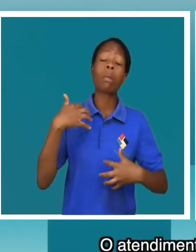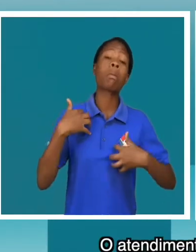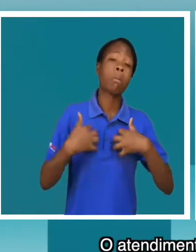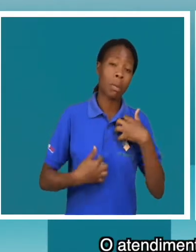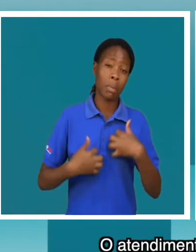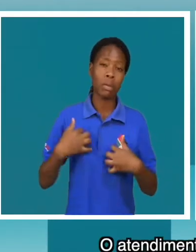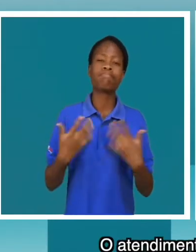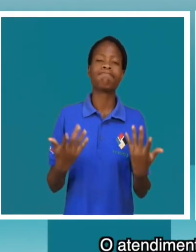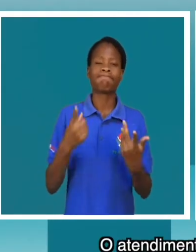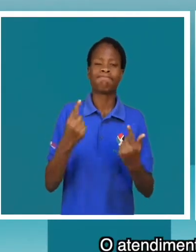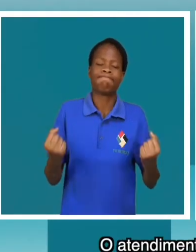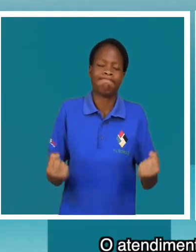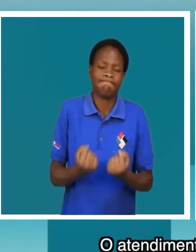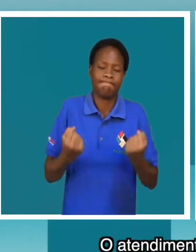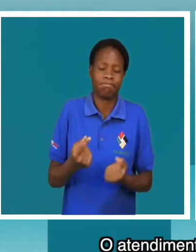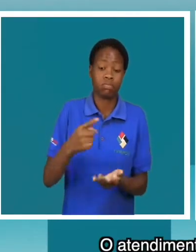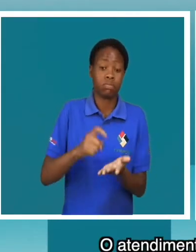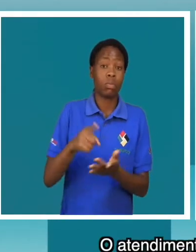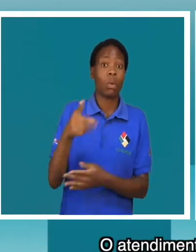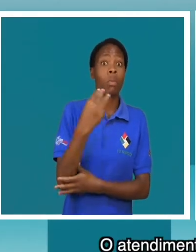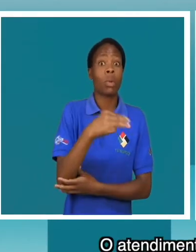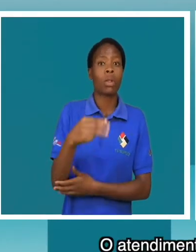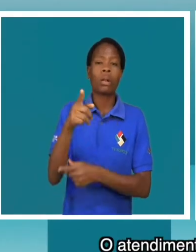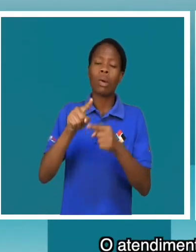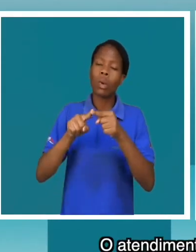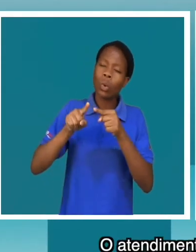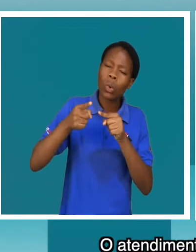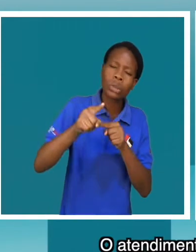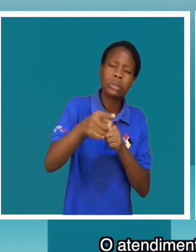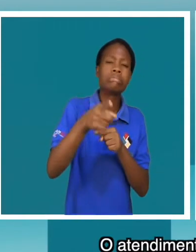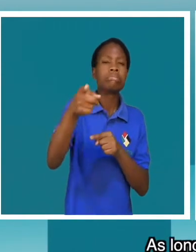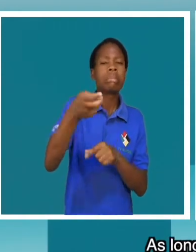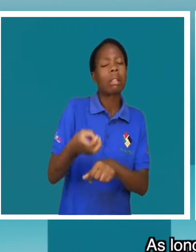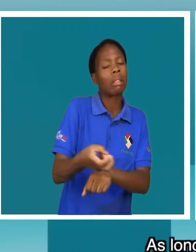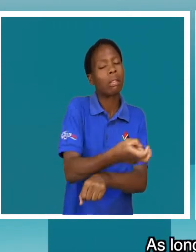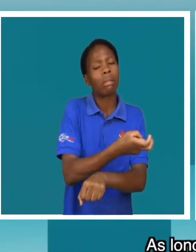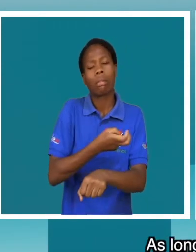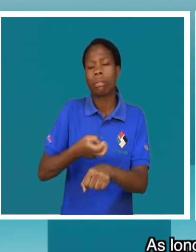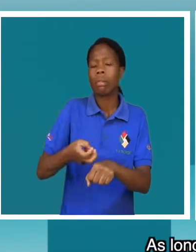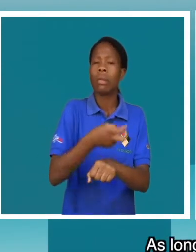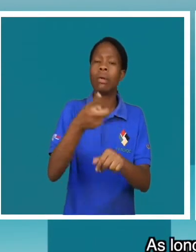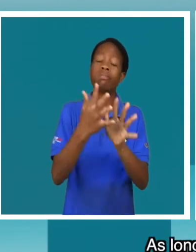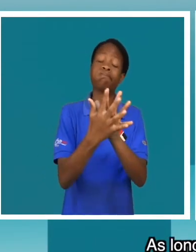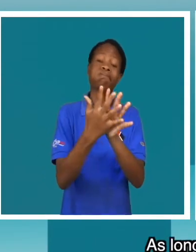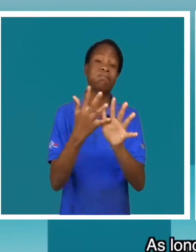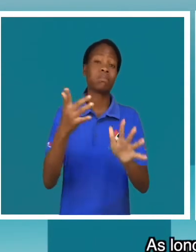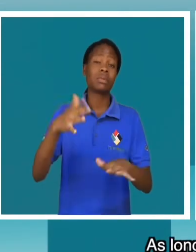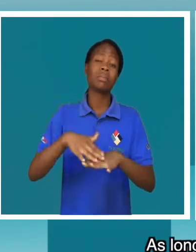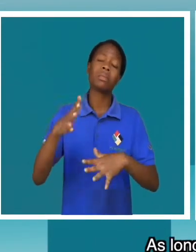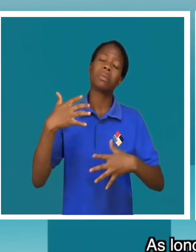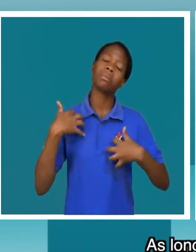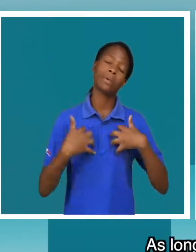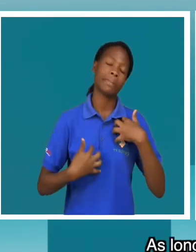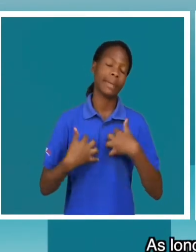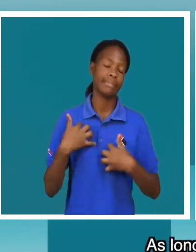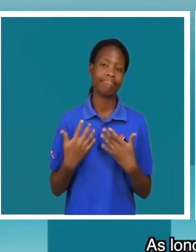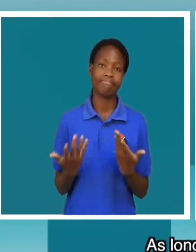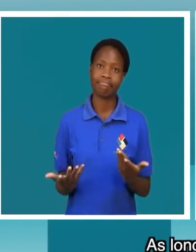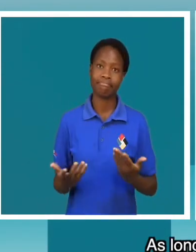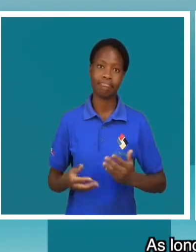unidades sanitárias continua a preocupar os utentes da cidade da Matola. As longas e demoradas filas são as